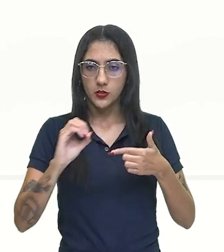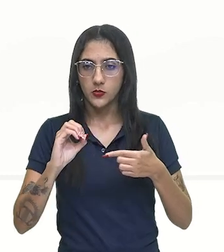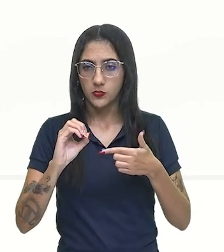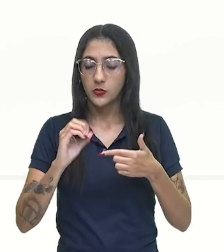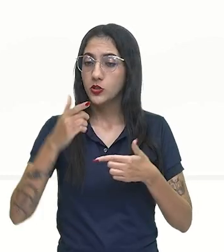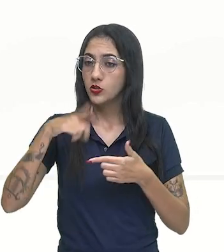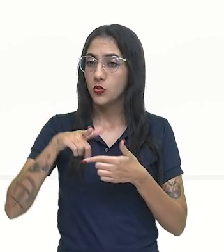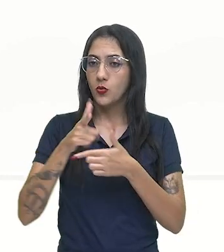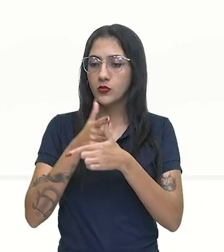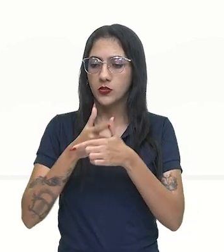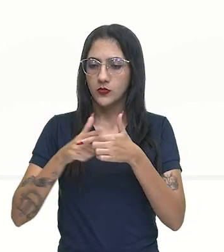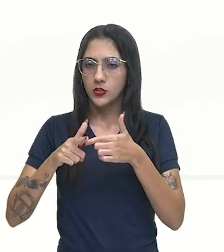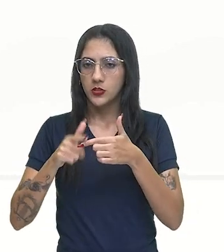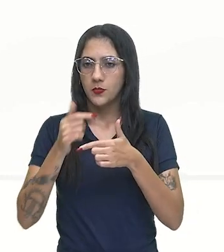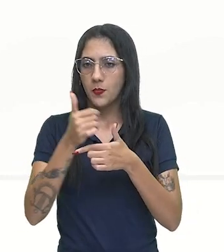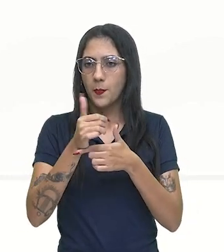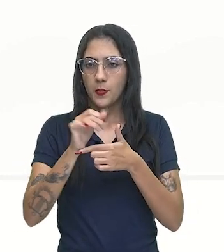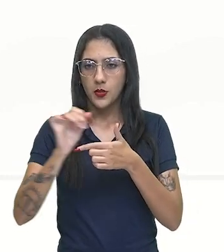dividir por 1.000